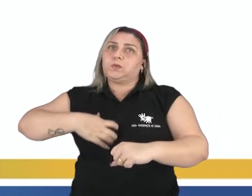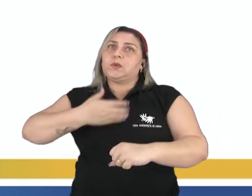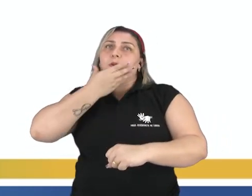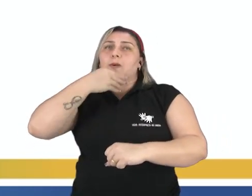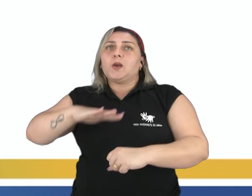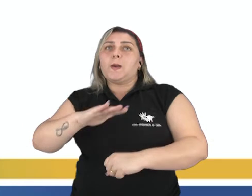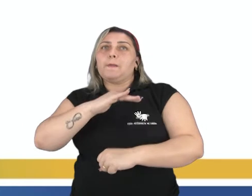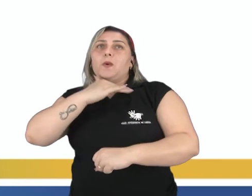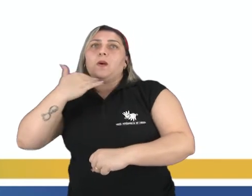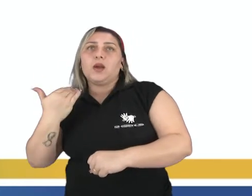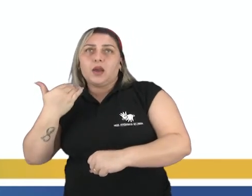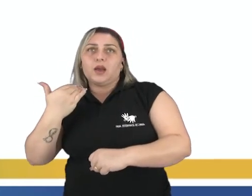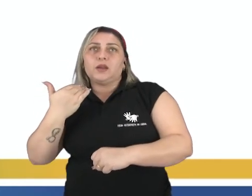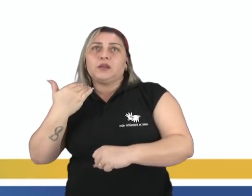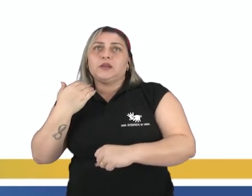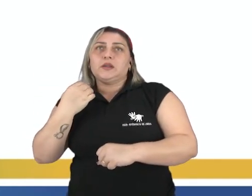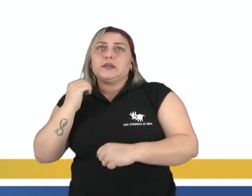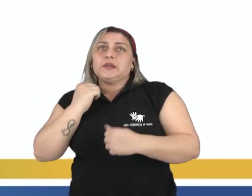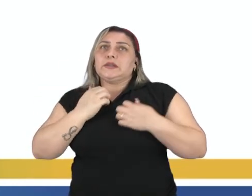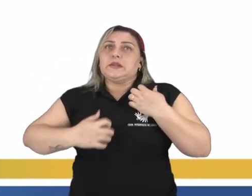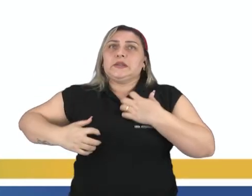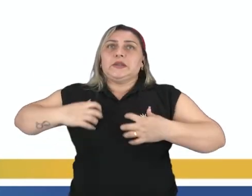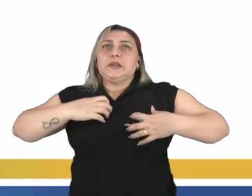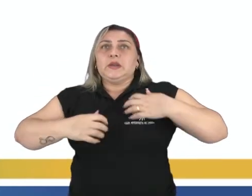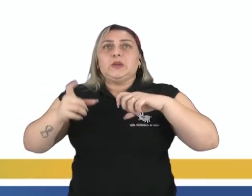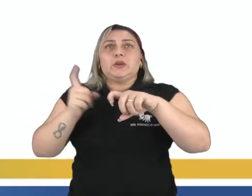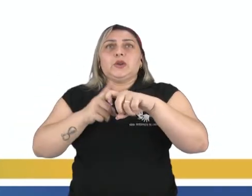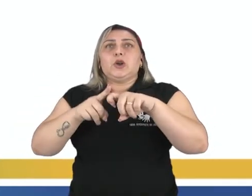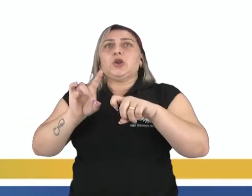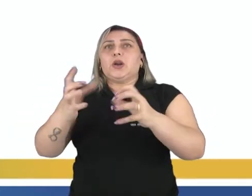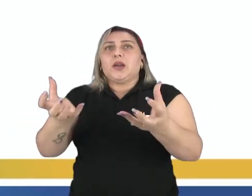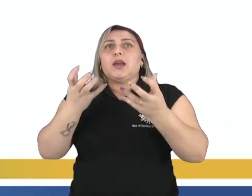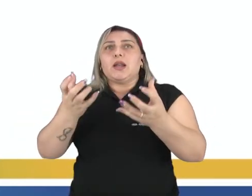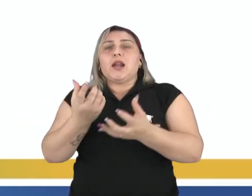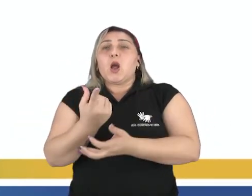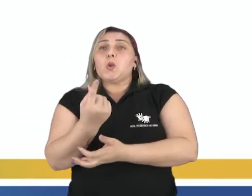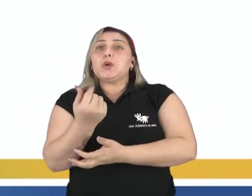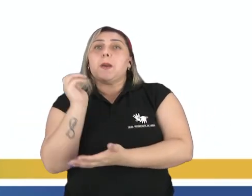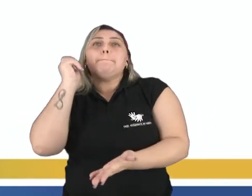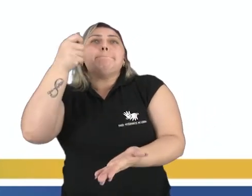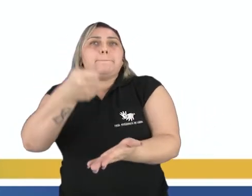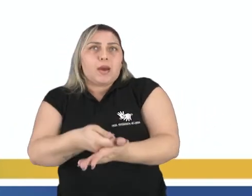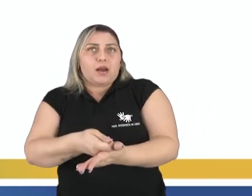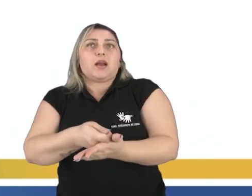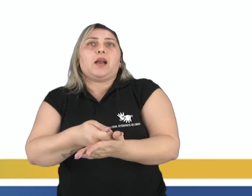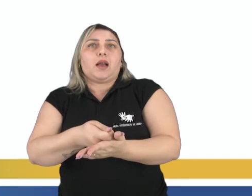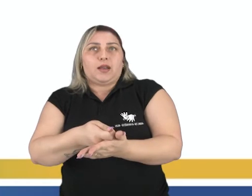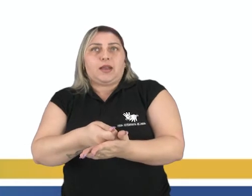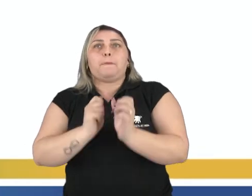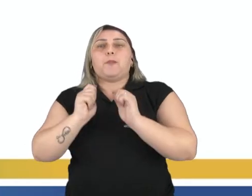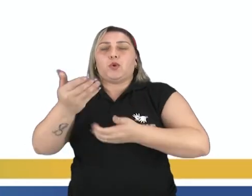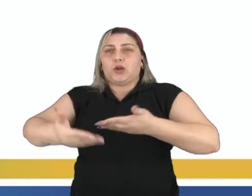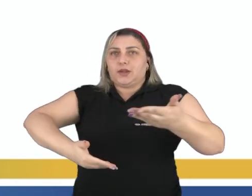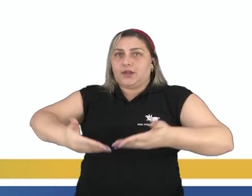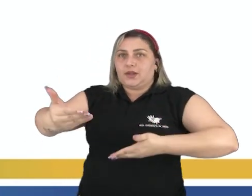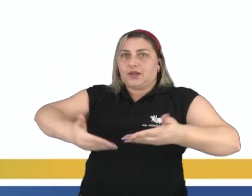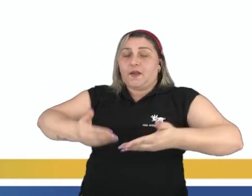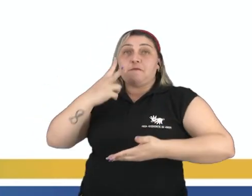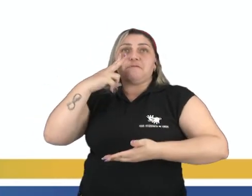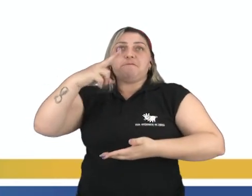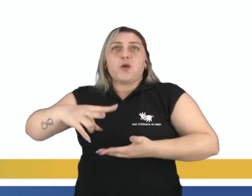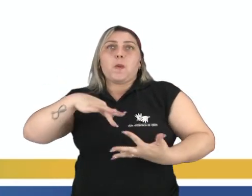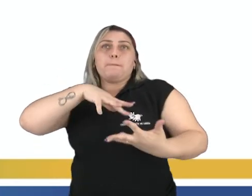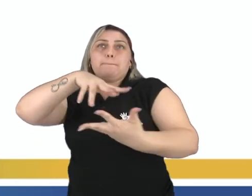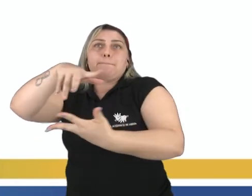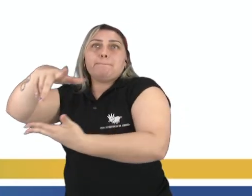menino morrendo era aquela agonia e o doutor só queria mediante dinheiro nessa hora ver